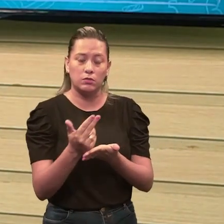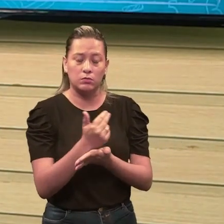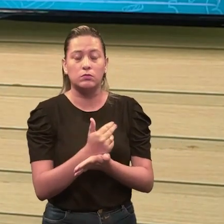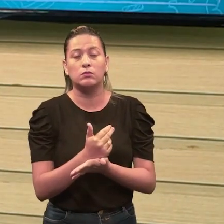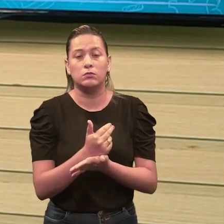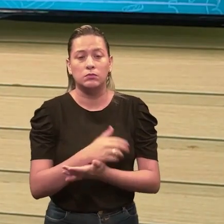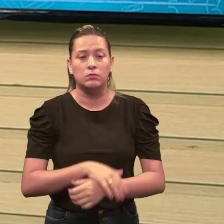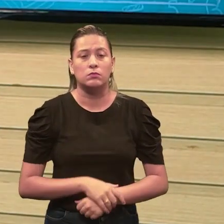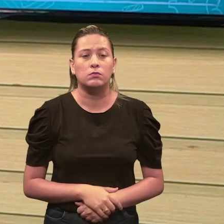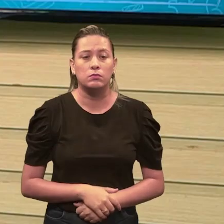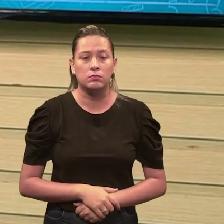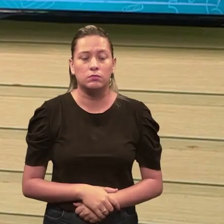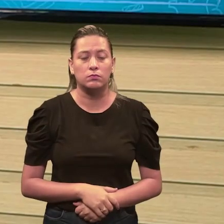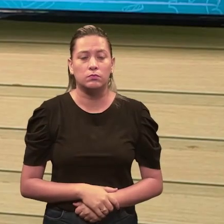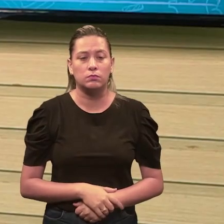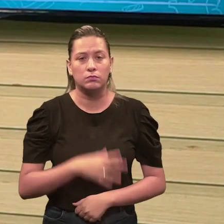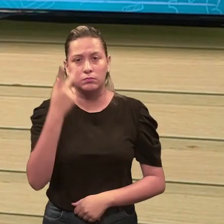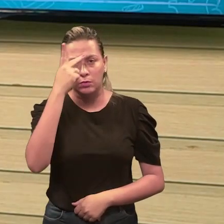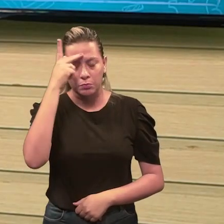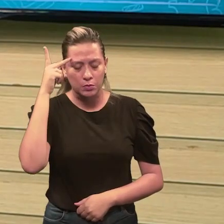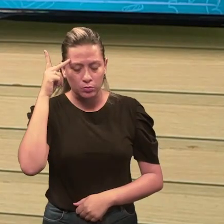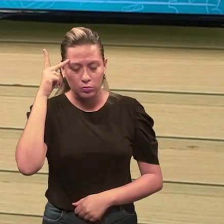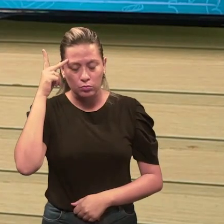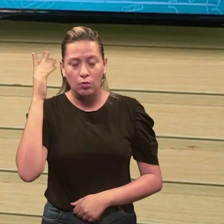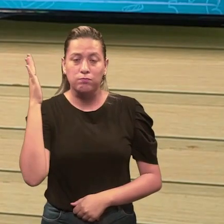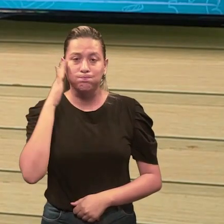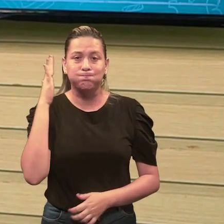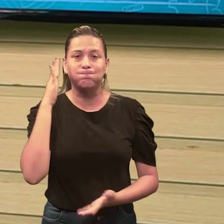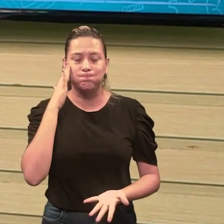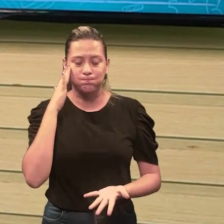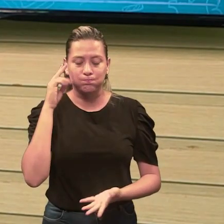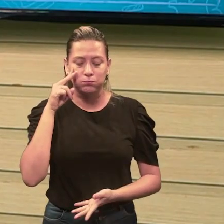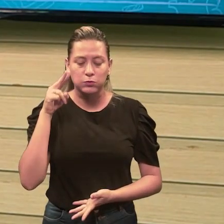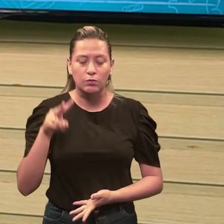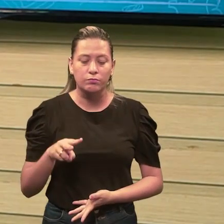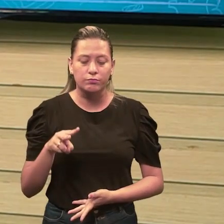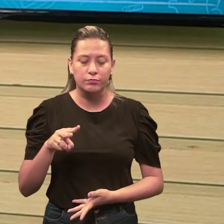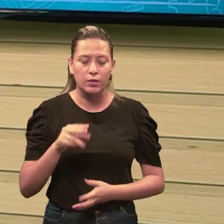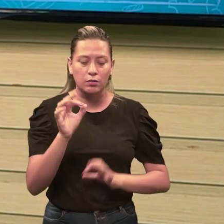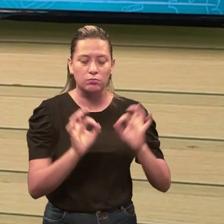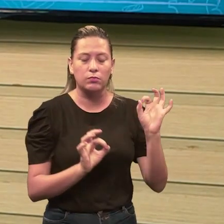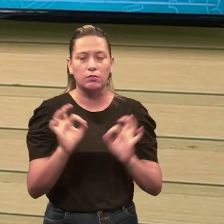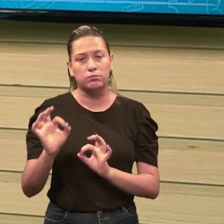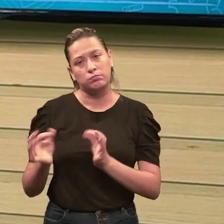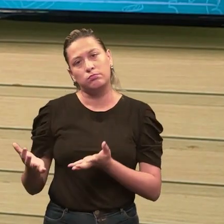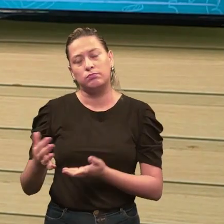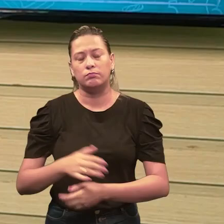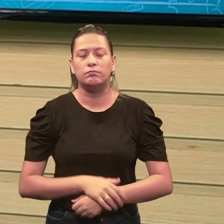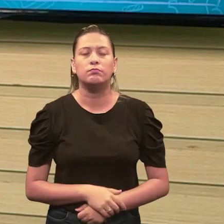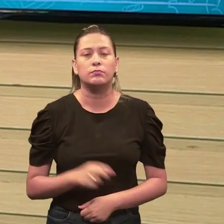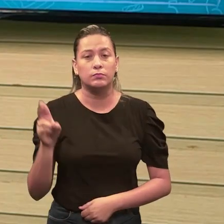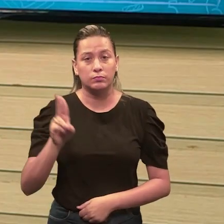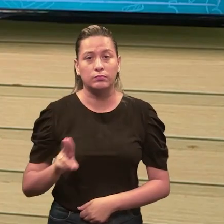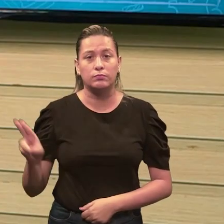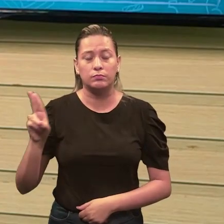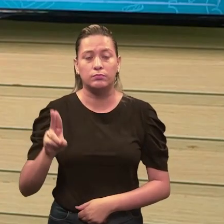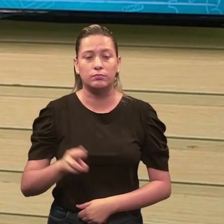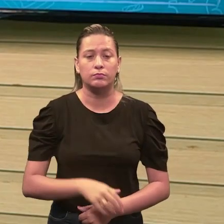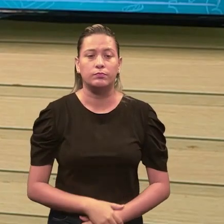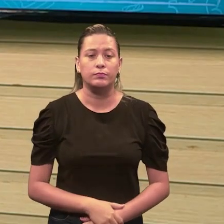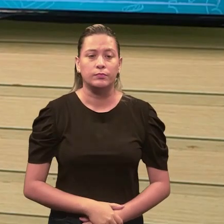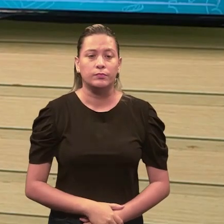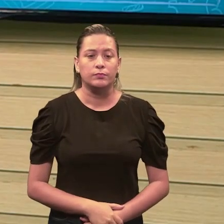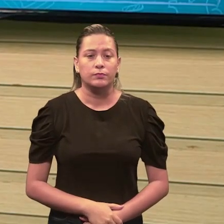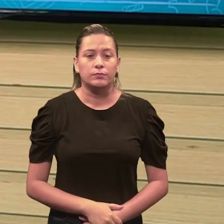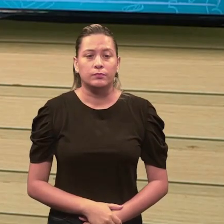e deixar o cliente a par, né? Pelo menos entender ali quais são os componentes que serão de fato